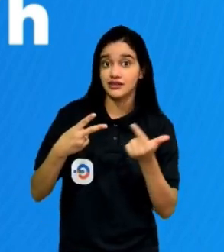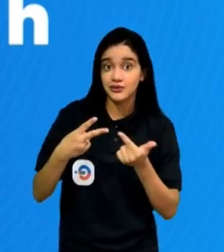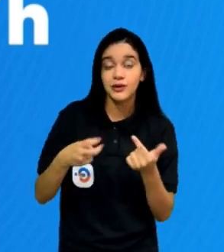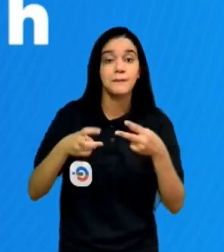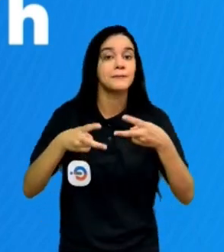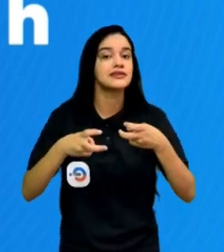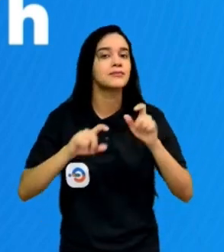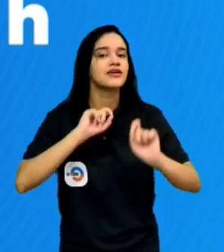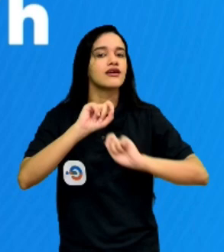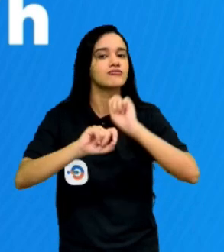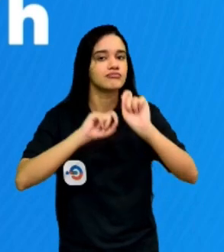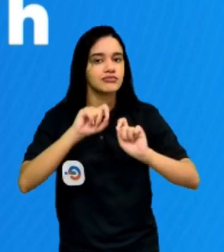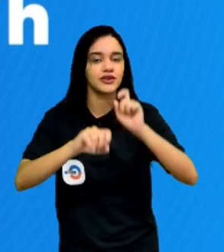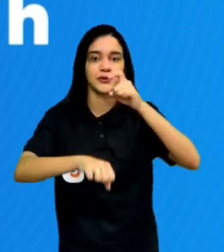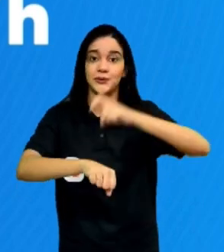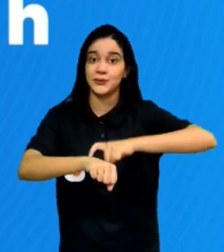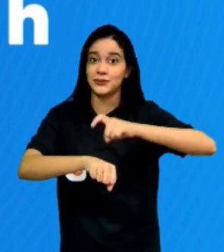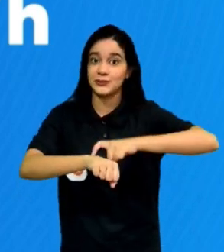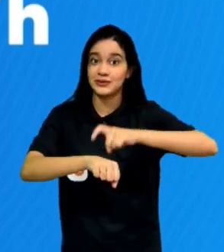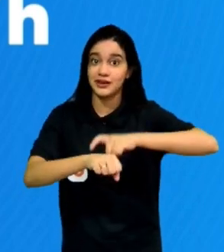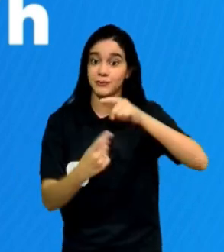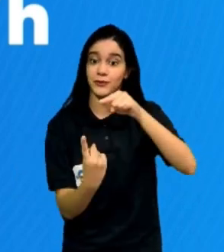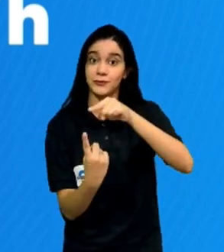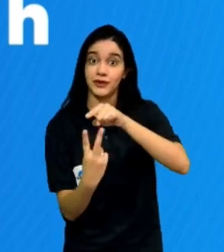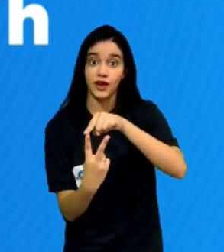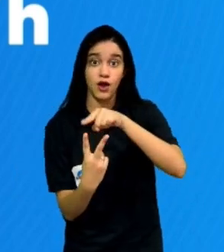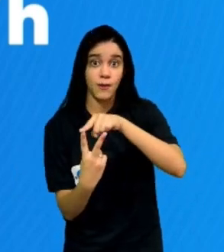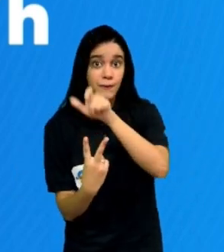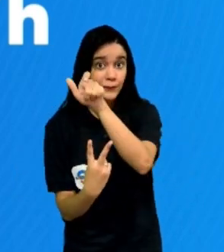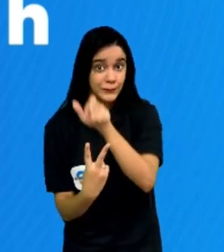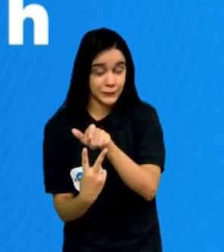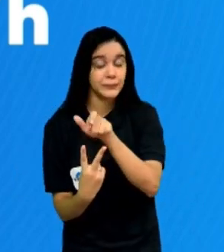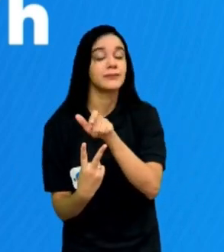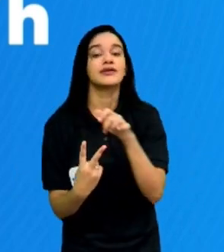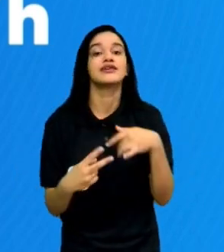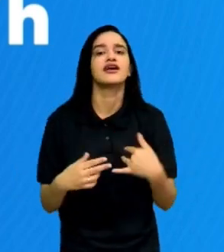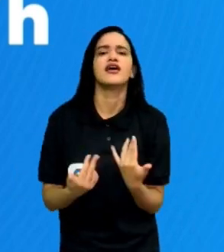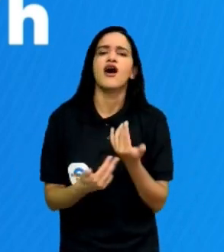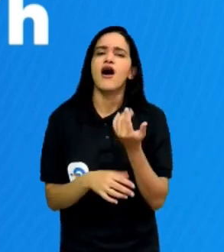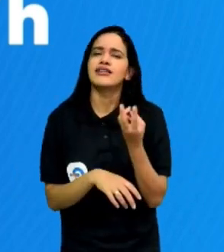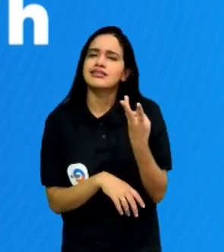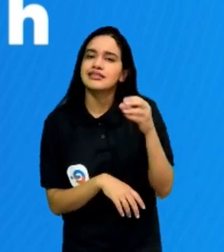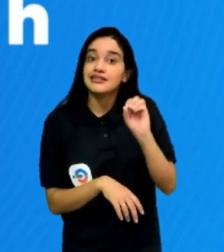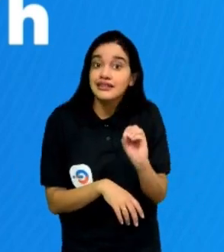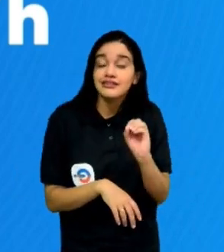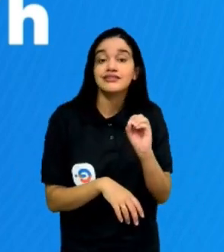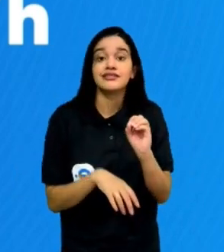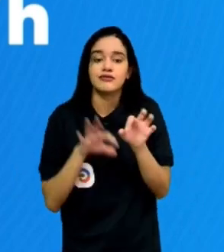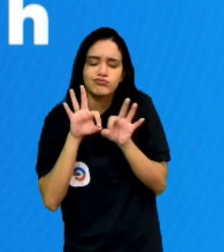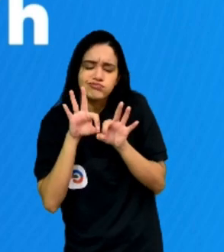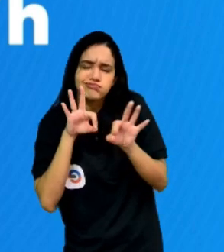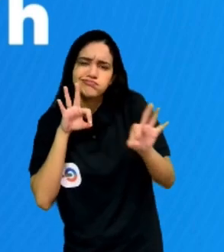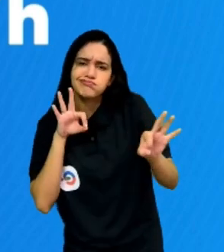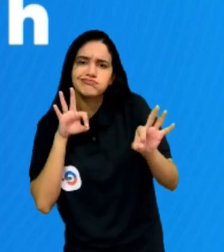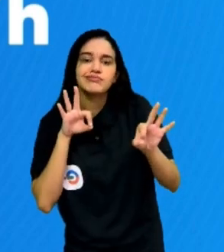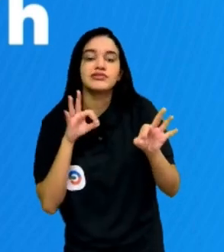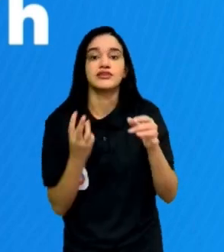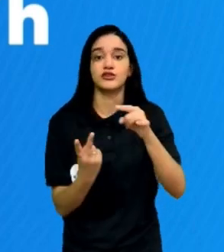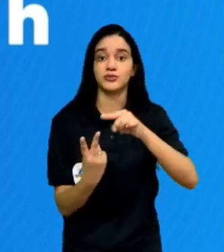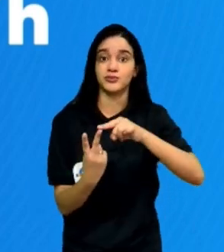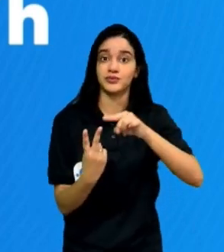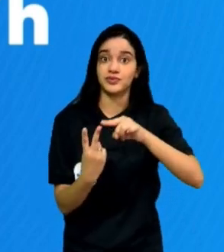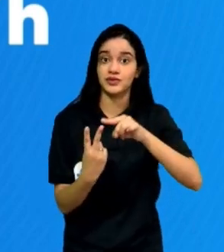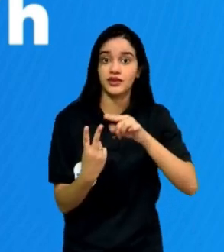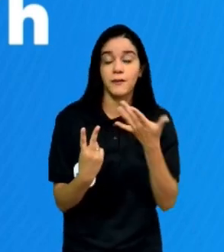o tempo, em que o primeiro rapaz gastou 30 minutos para fazer esse trajeto e o segundo rapaz